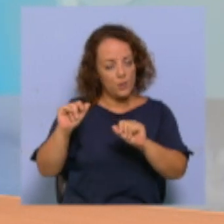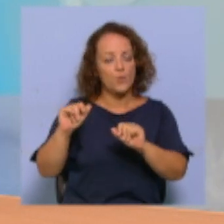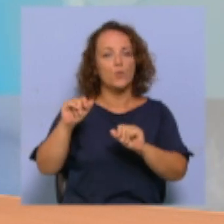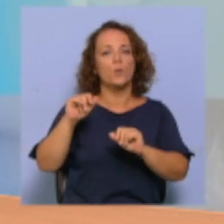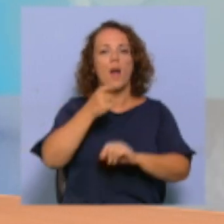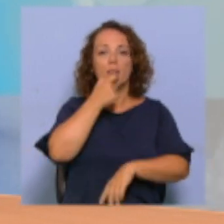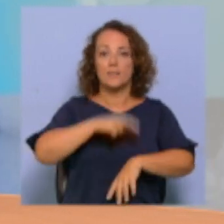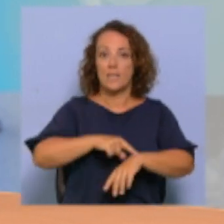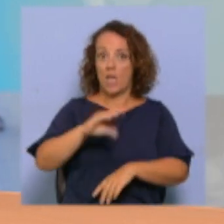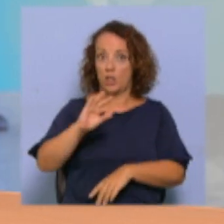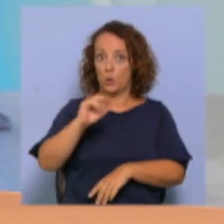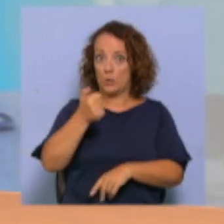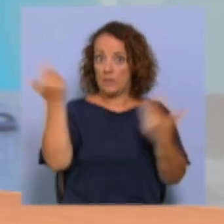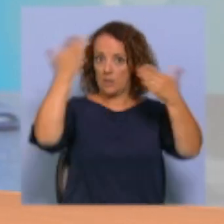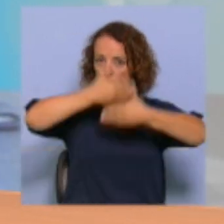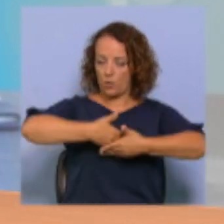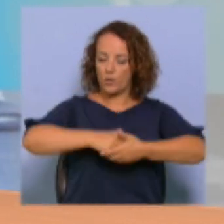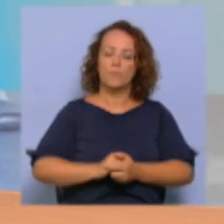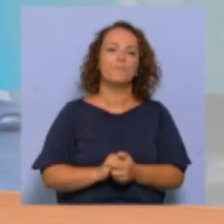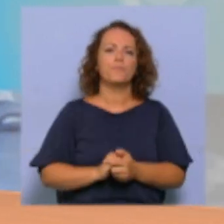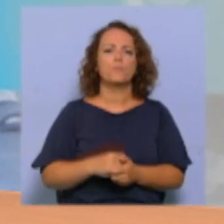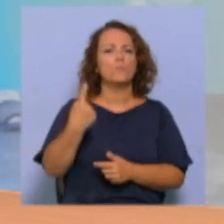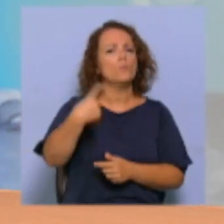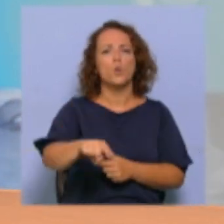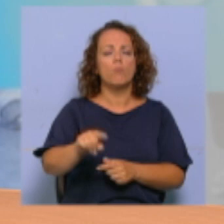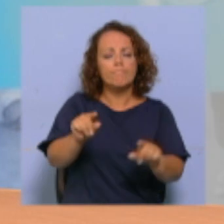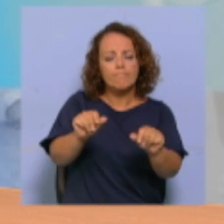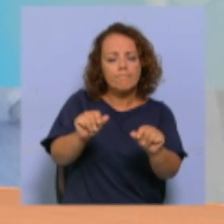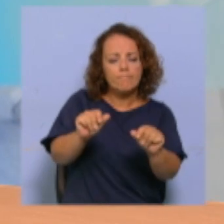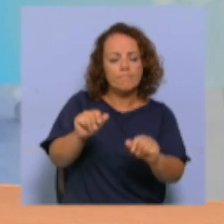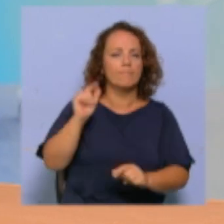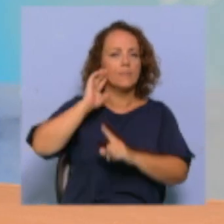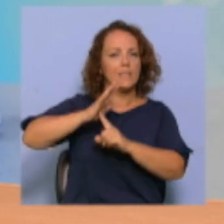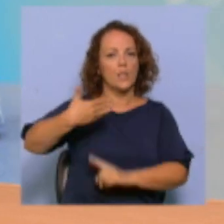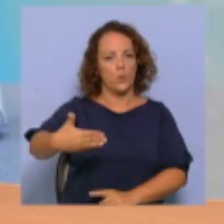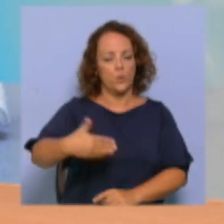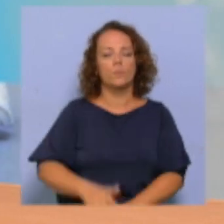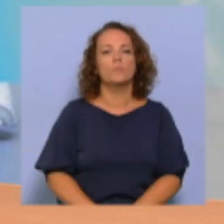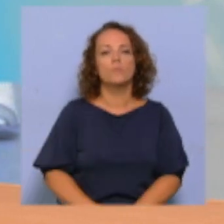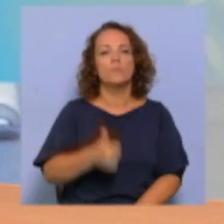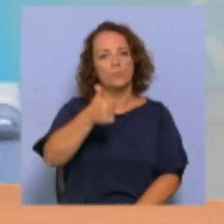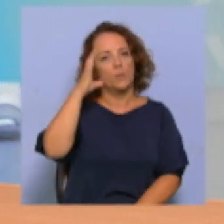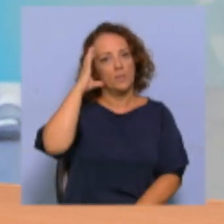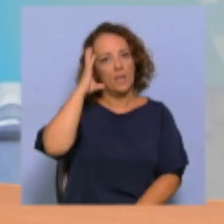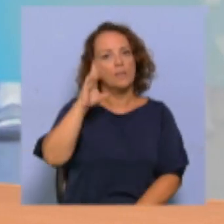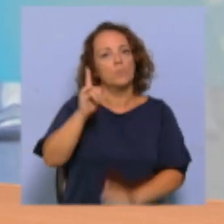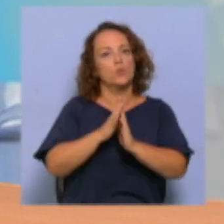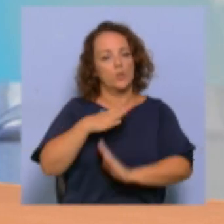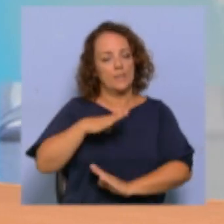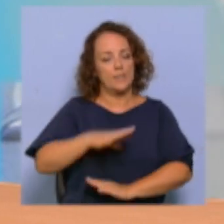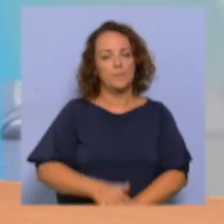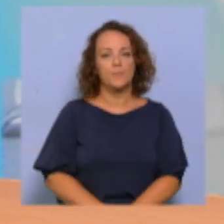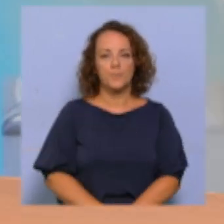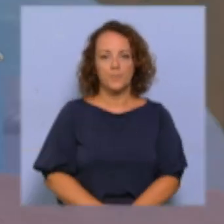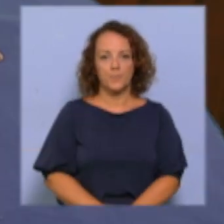forem 22h45. Basta, para isso, sintonizar a Antena 1. Tenha então uma muito boa tarde. Até amanhã, se Deus quiser.